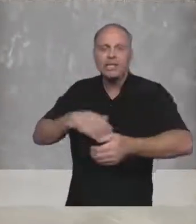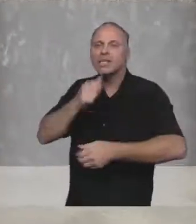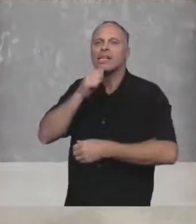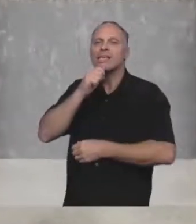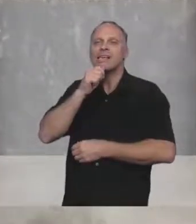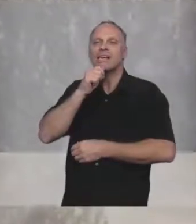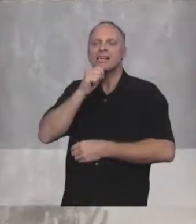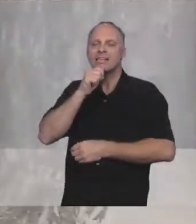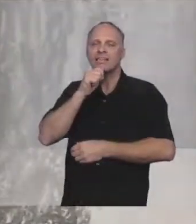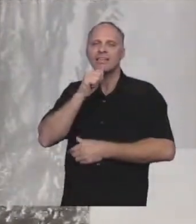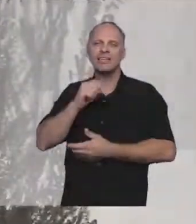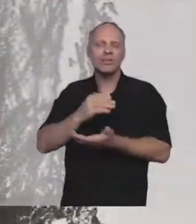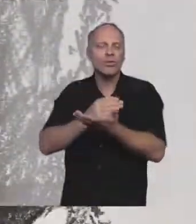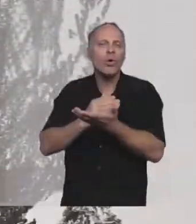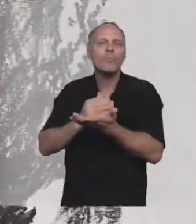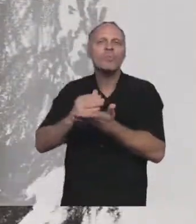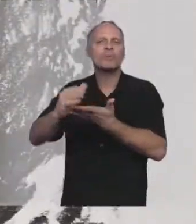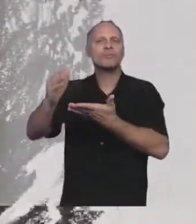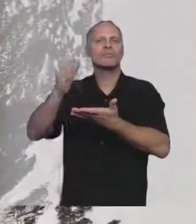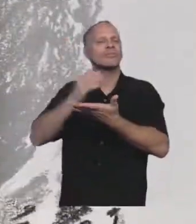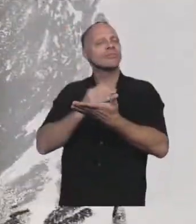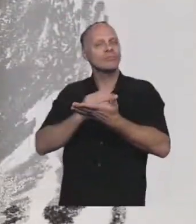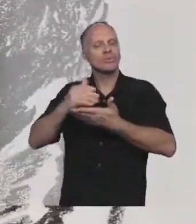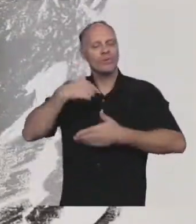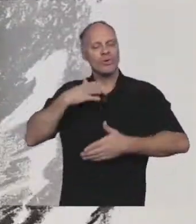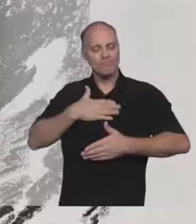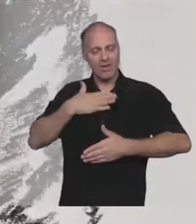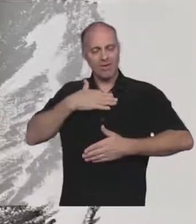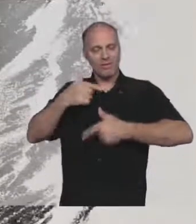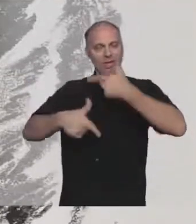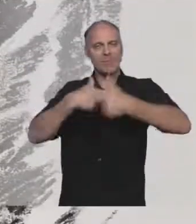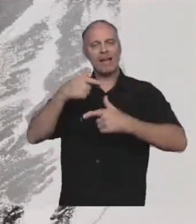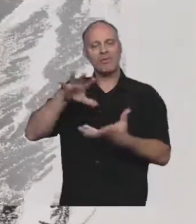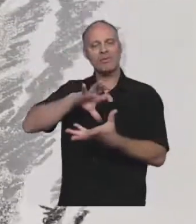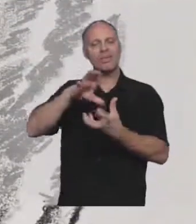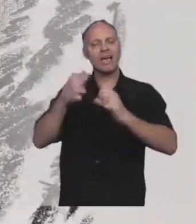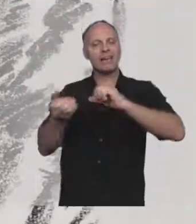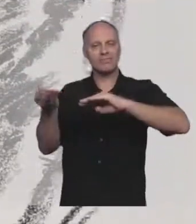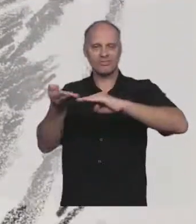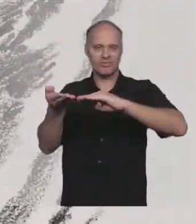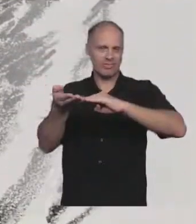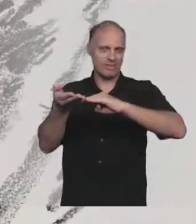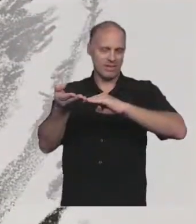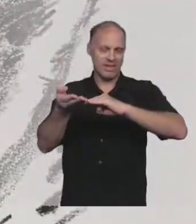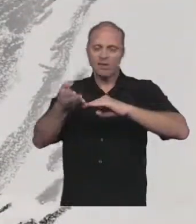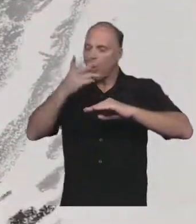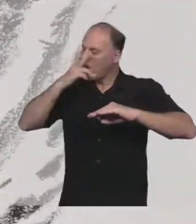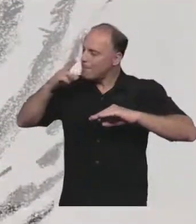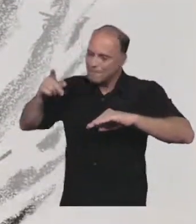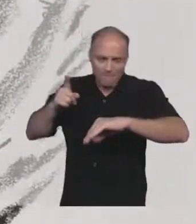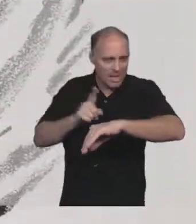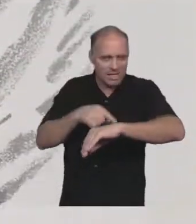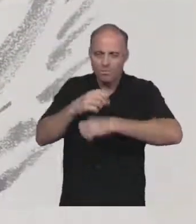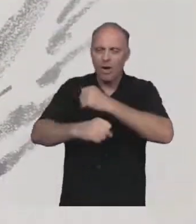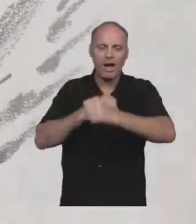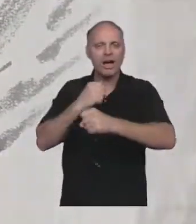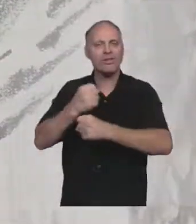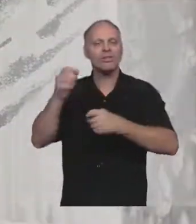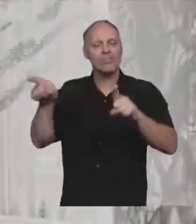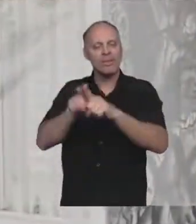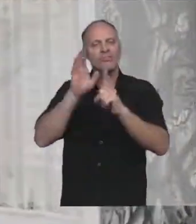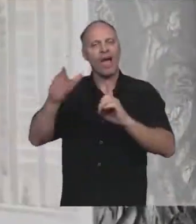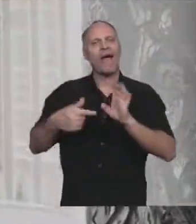disso, que começou o meu trabalho em arte contemporânea. Naquele mesmo ano, nós fizemos